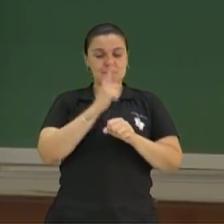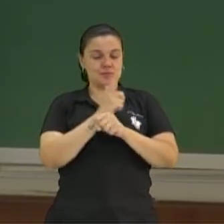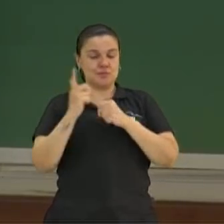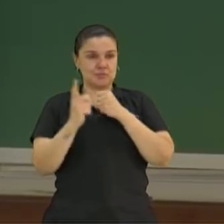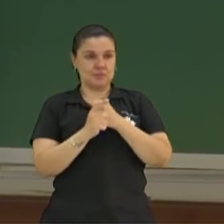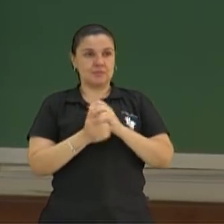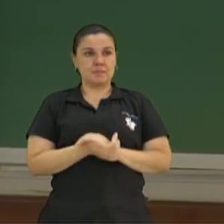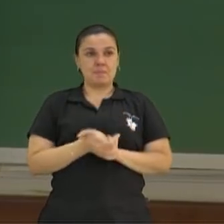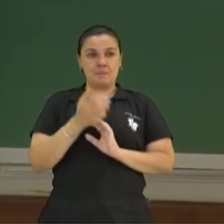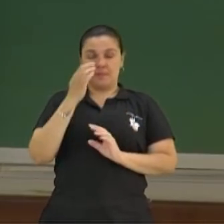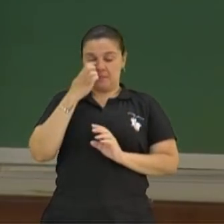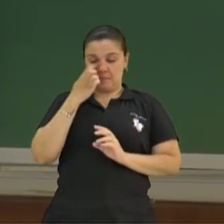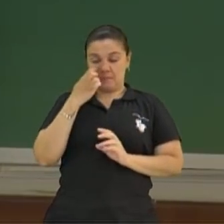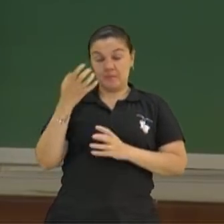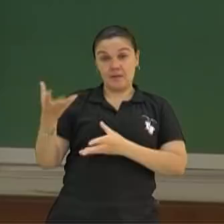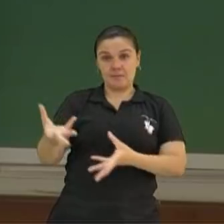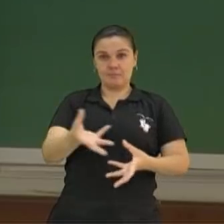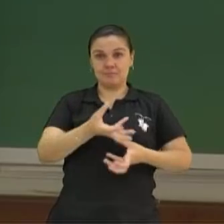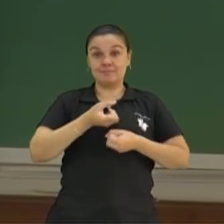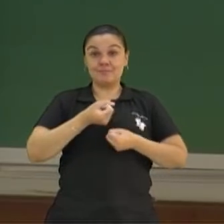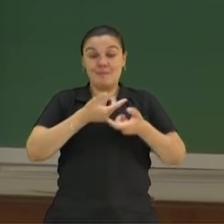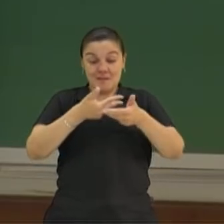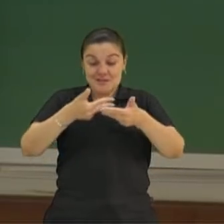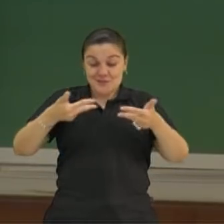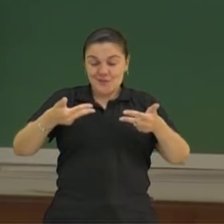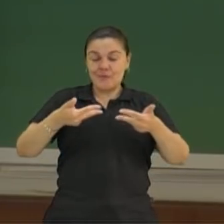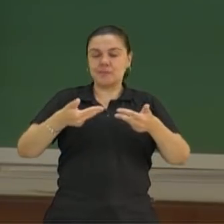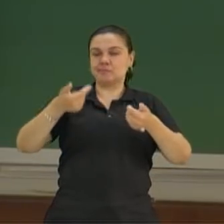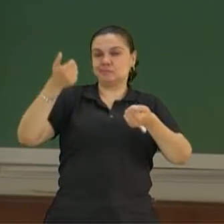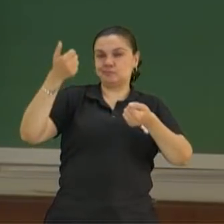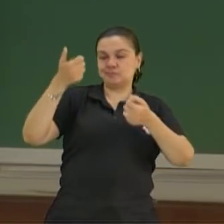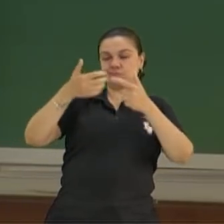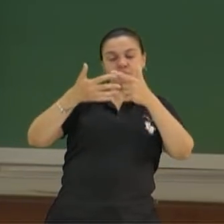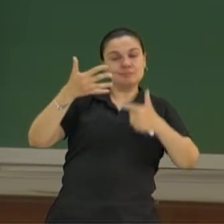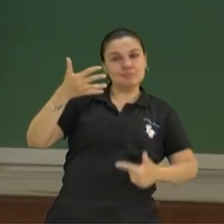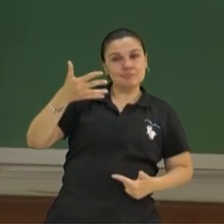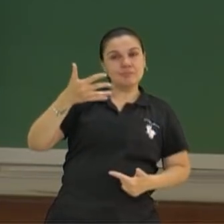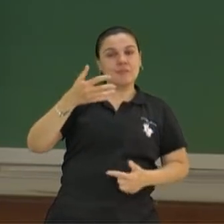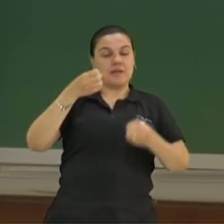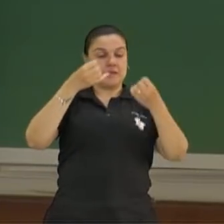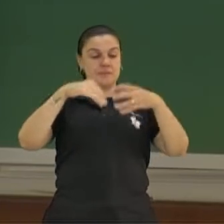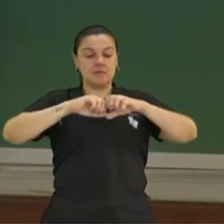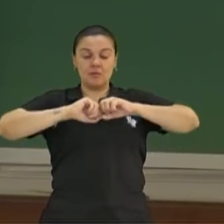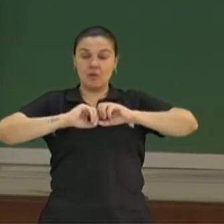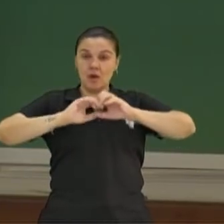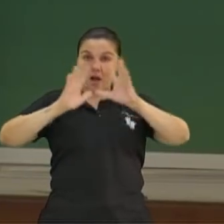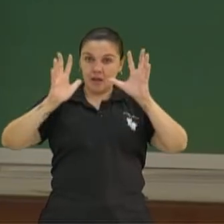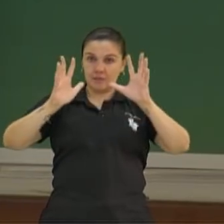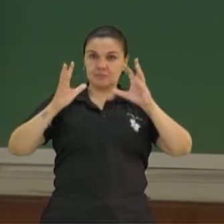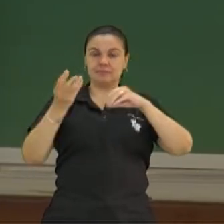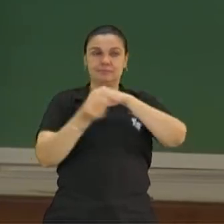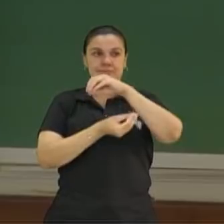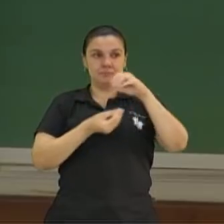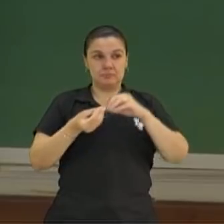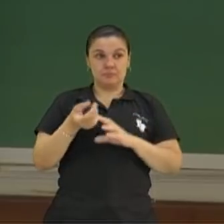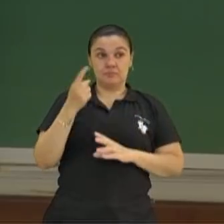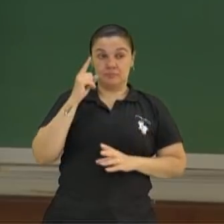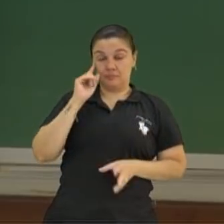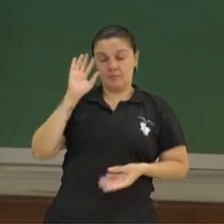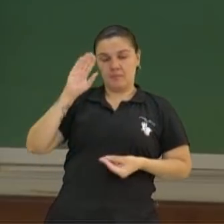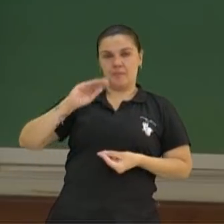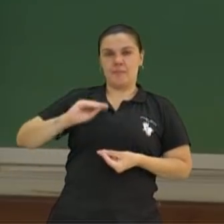geográfica, ele acaba trazendo uma série de elementos, ele traz uma definição bastante rebuscada. Para a